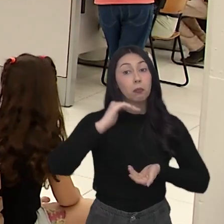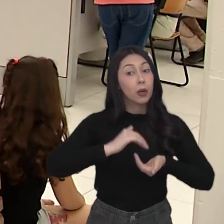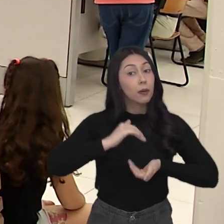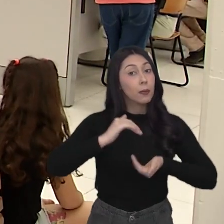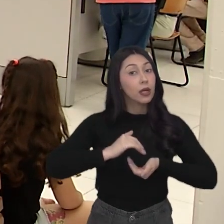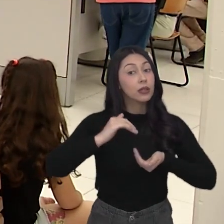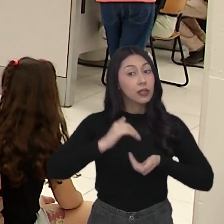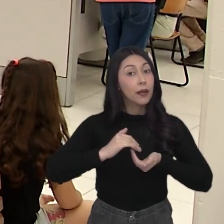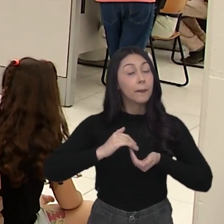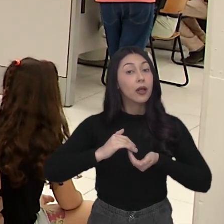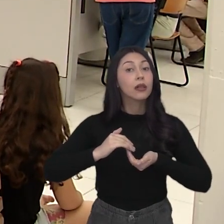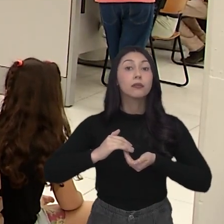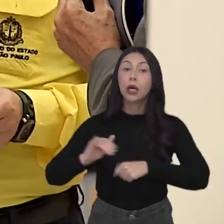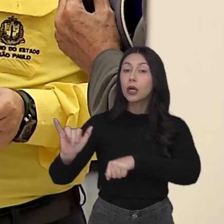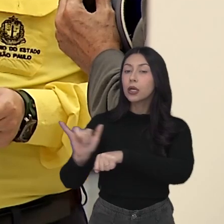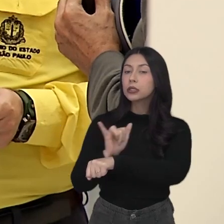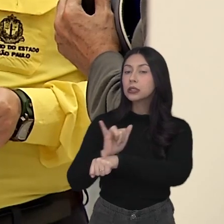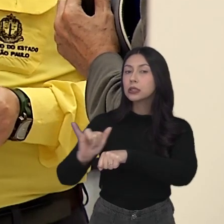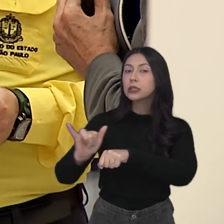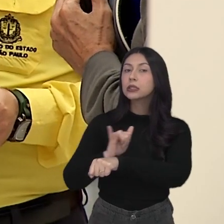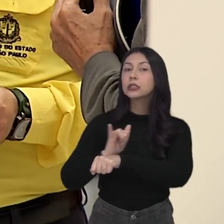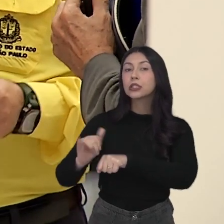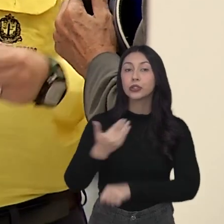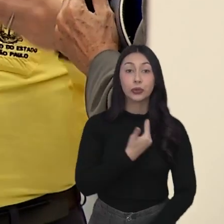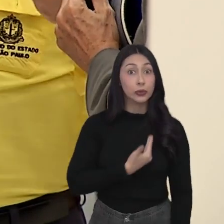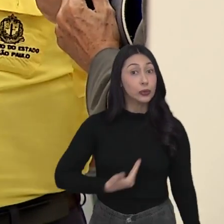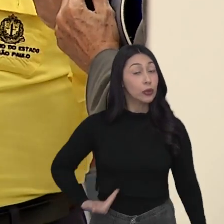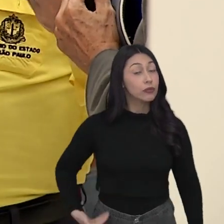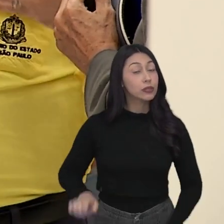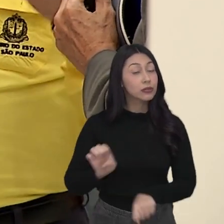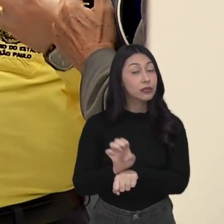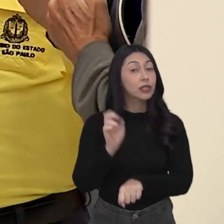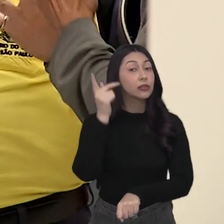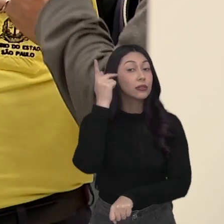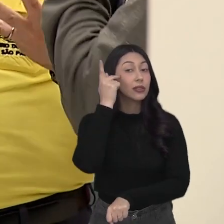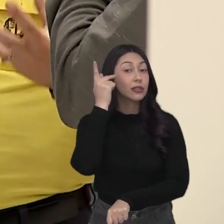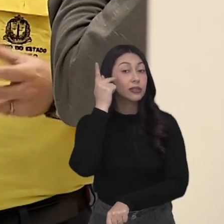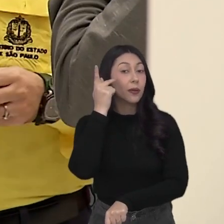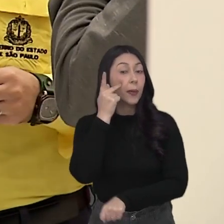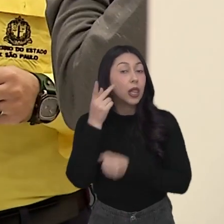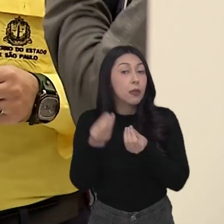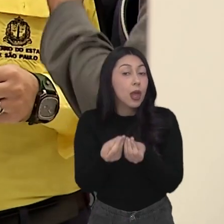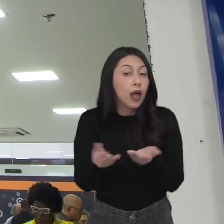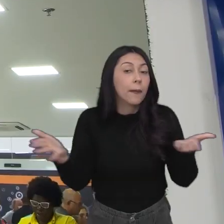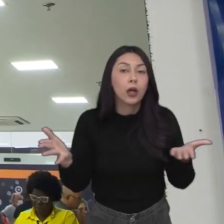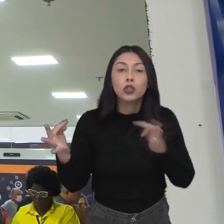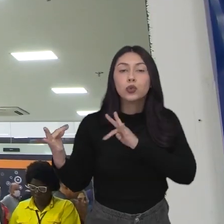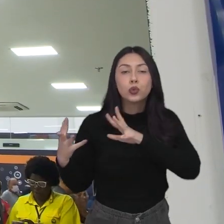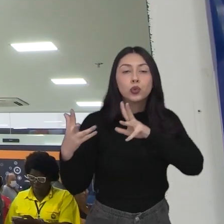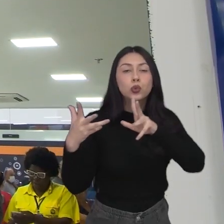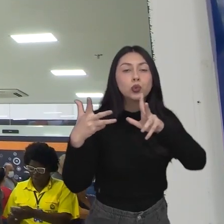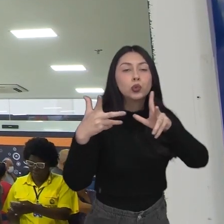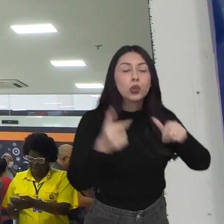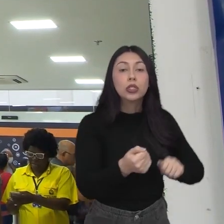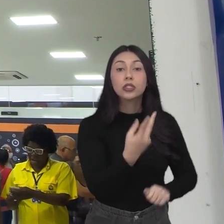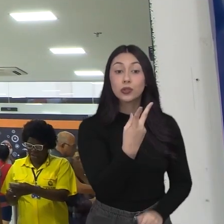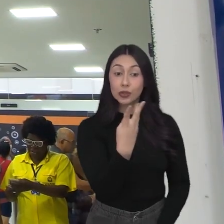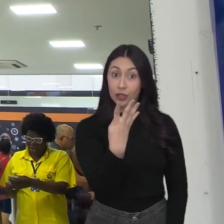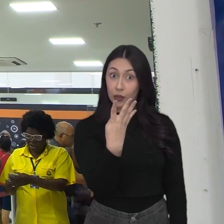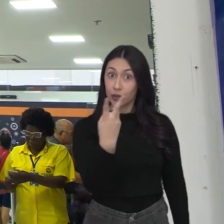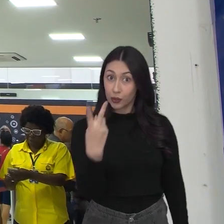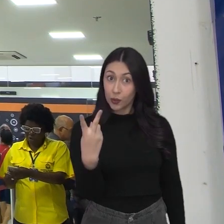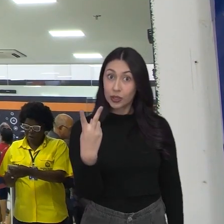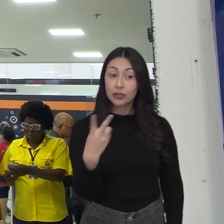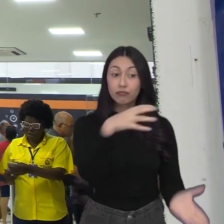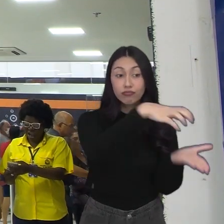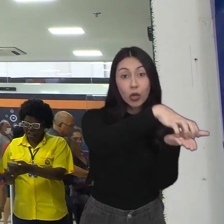com os atendentes do Poupa Tempo por meio de um recurso implementado pelo governo de São Paulo, que está disponível em qualquer